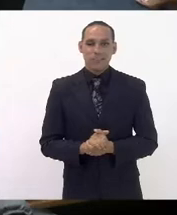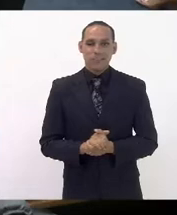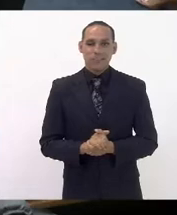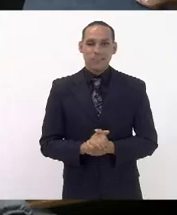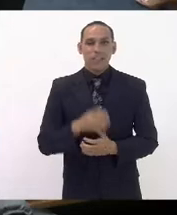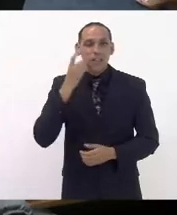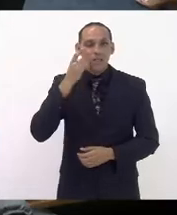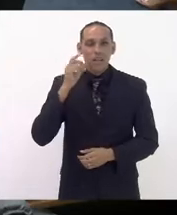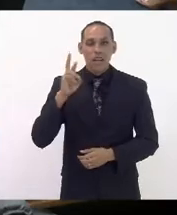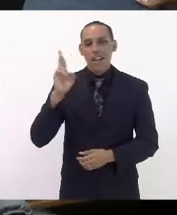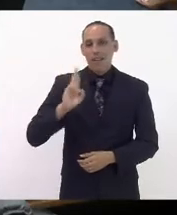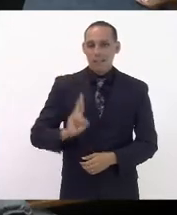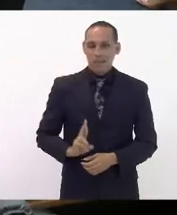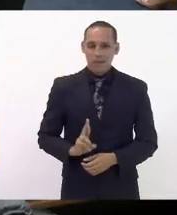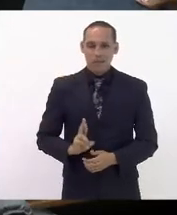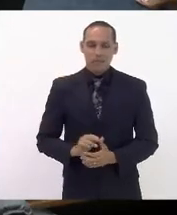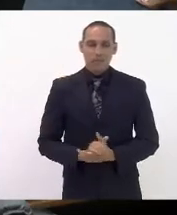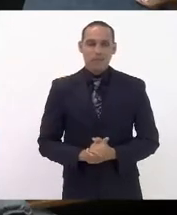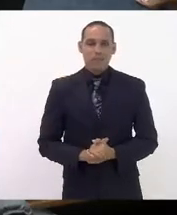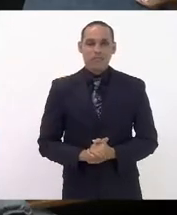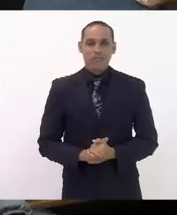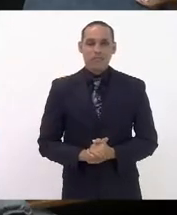deputada Renata Souza.